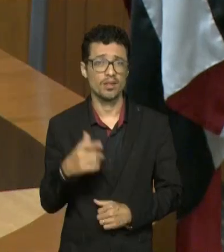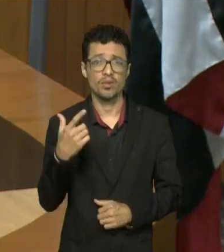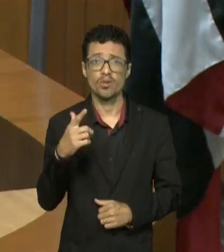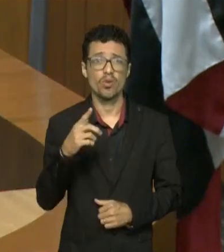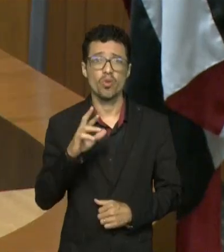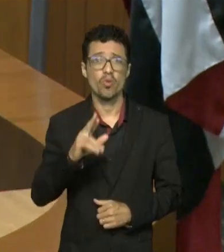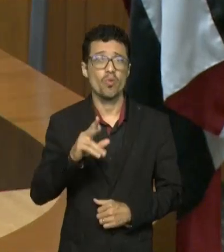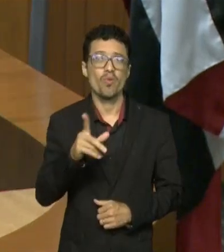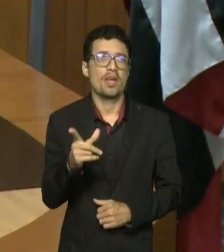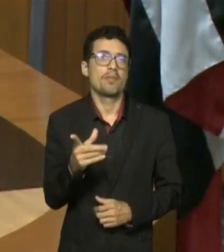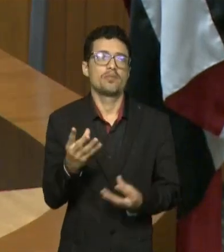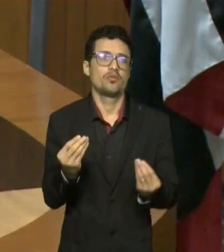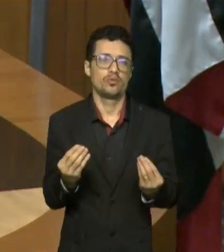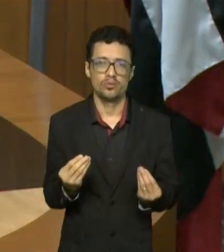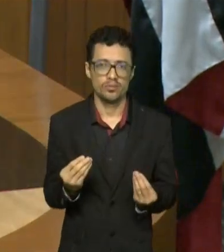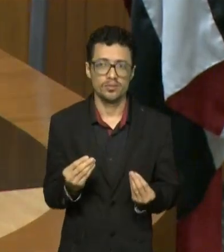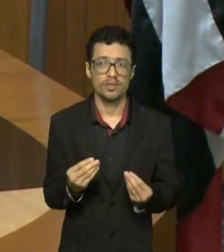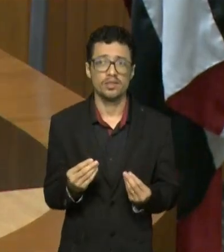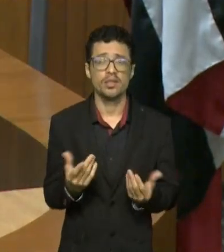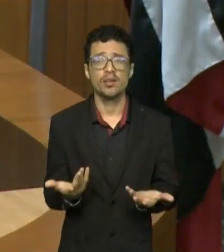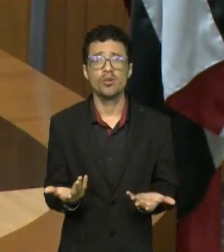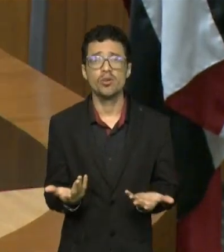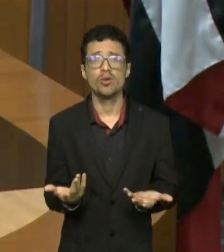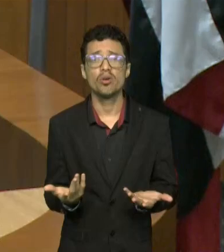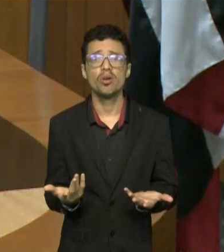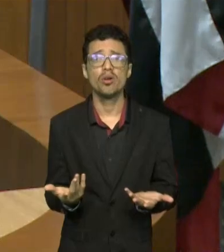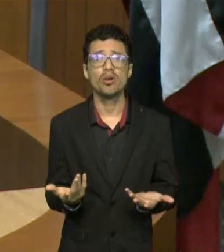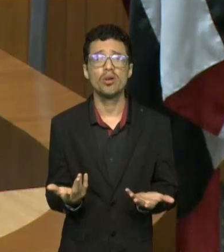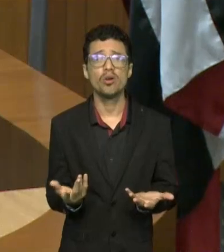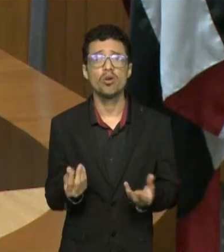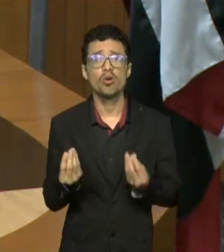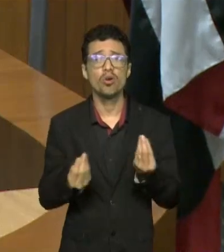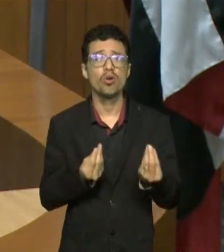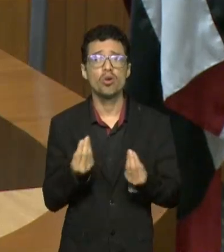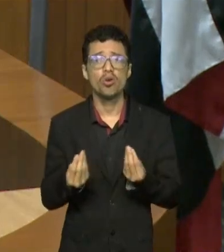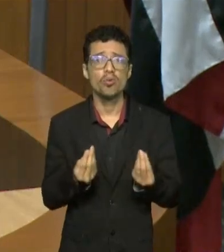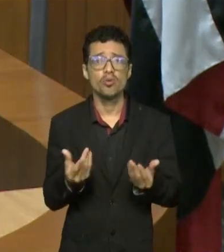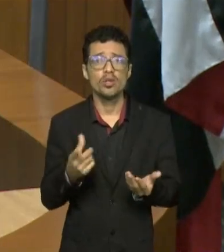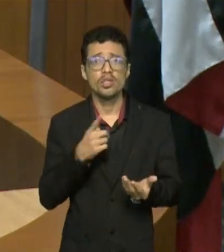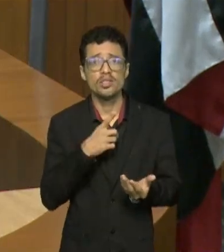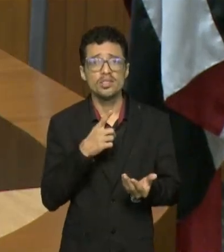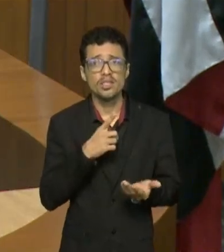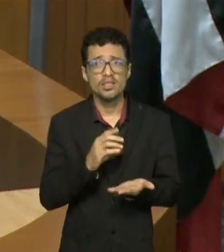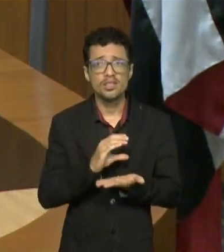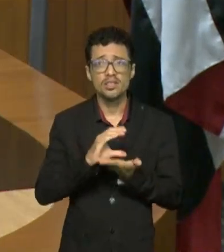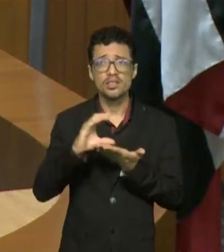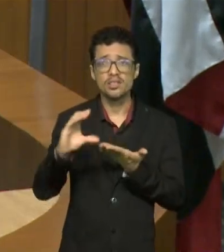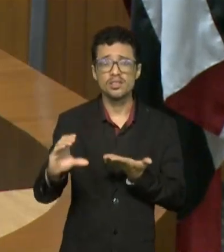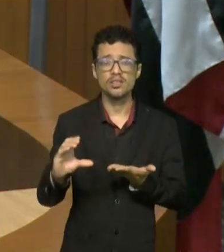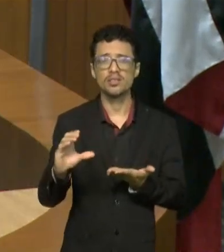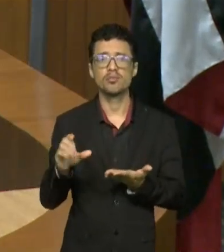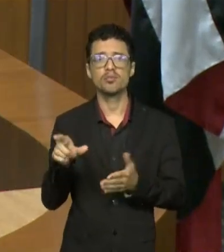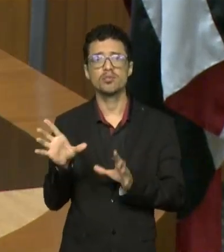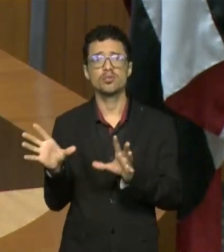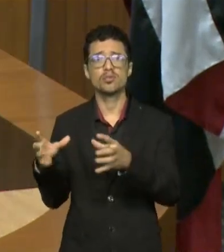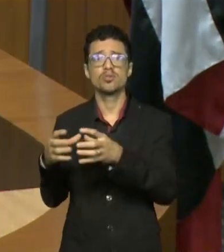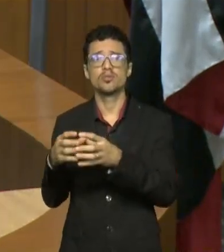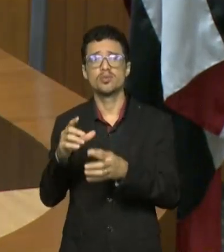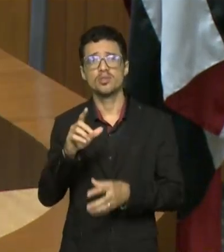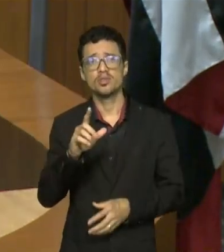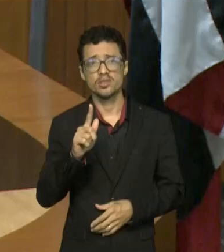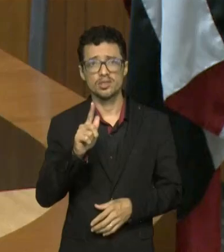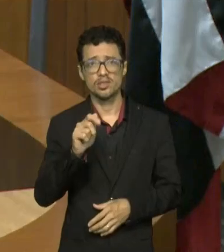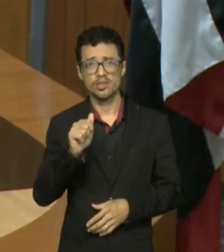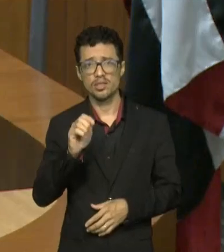assim, o que é que custa um recurso desse de gratificação para um gabinete militar ser relocado para